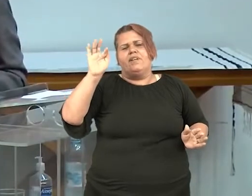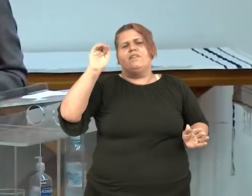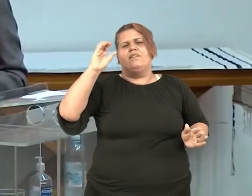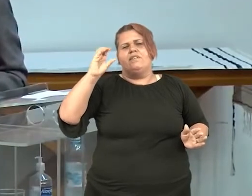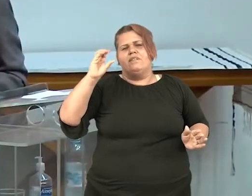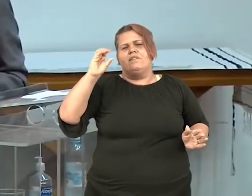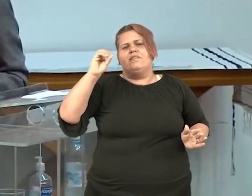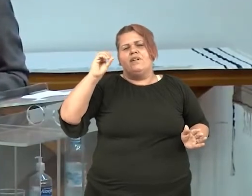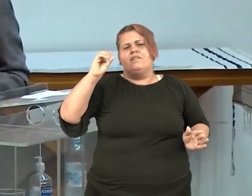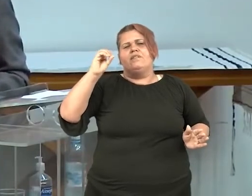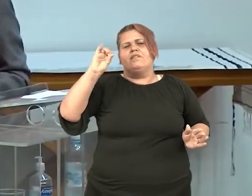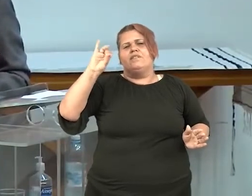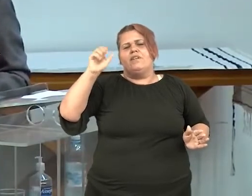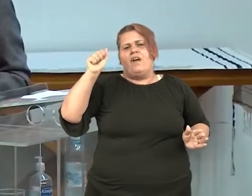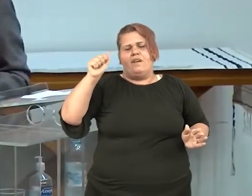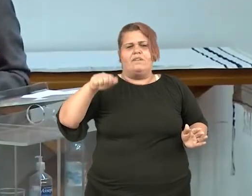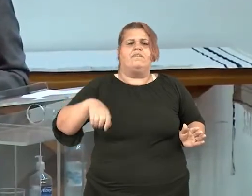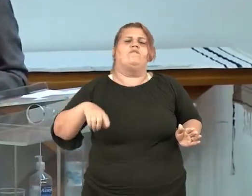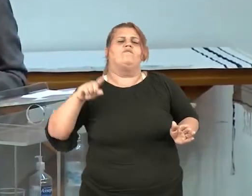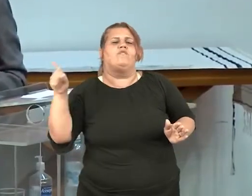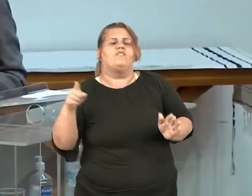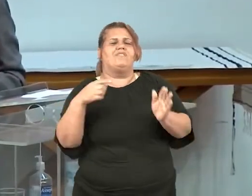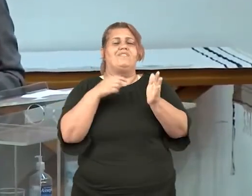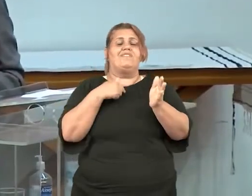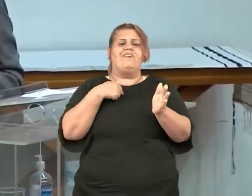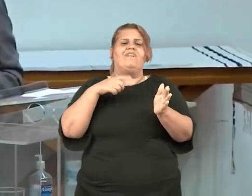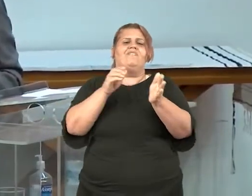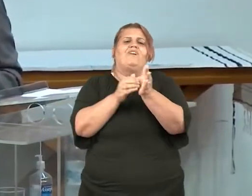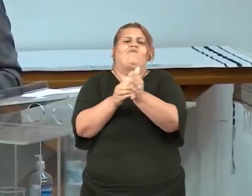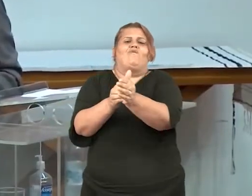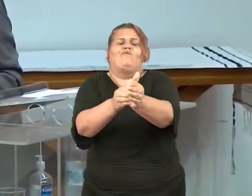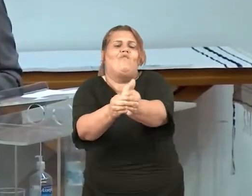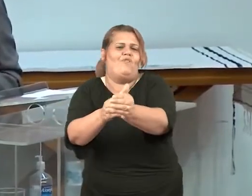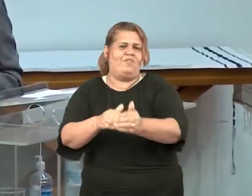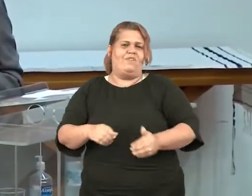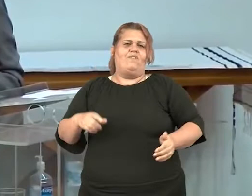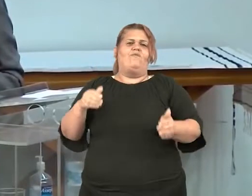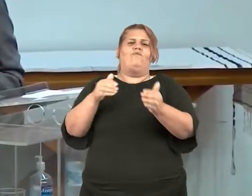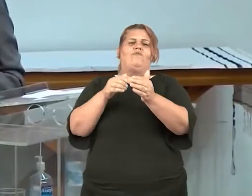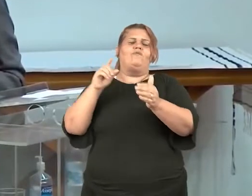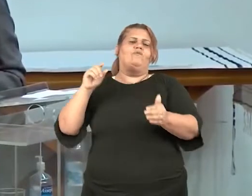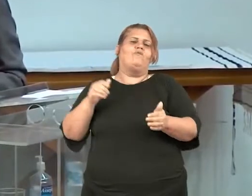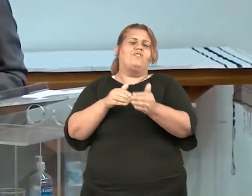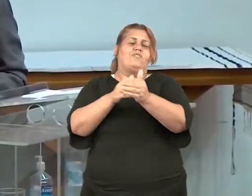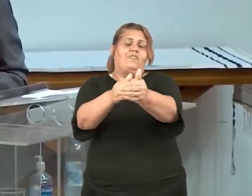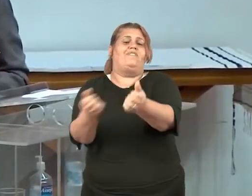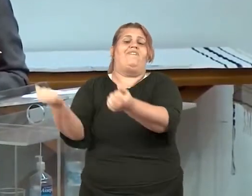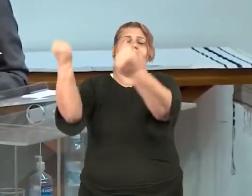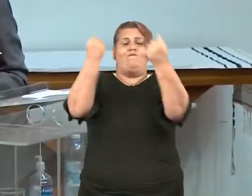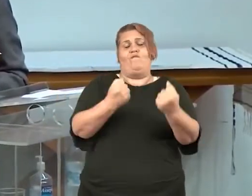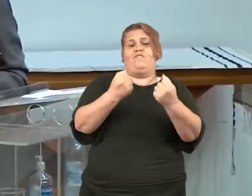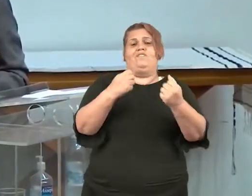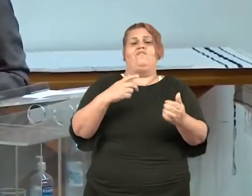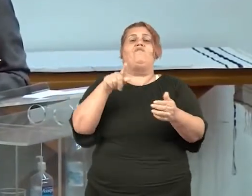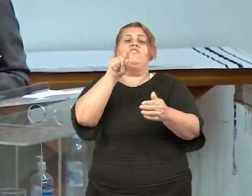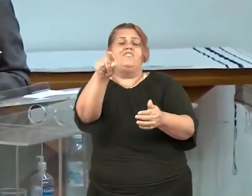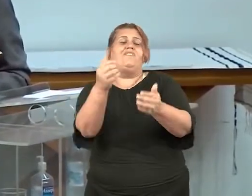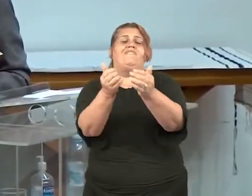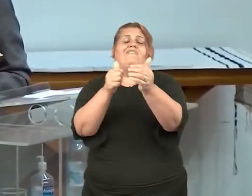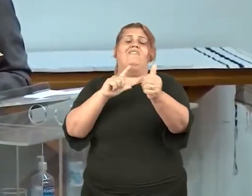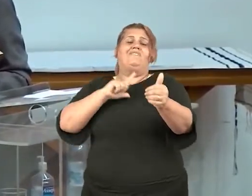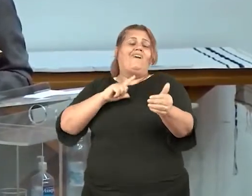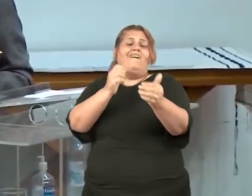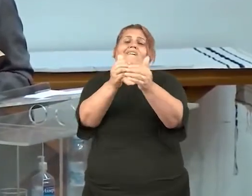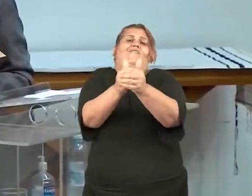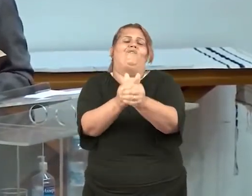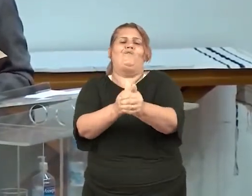que você está no controle. Você tem o poder, você tem a força, você tem o controle, você tem o